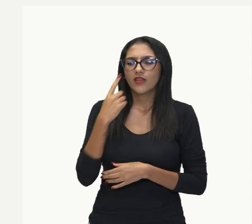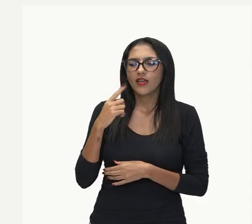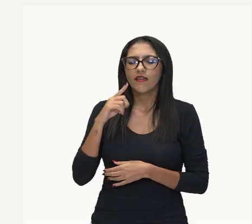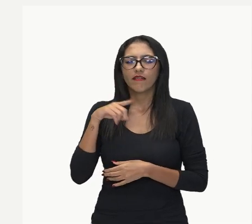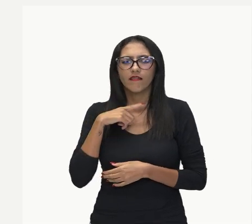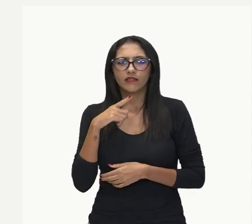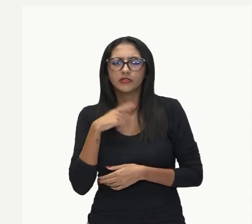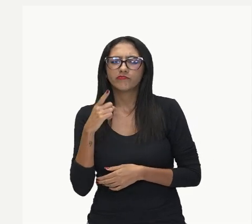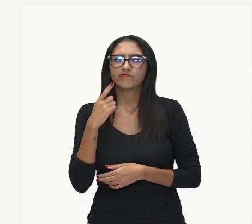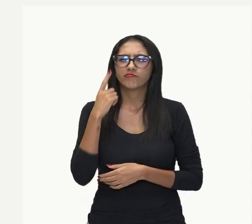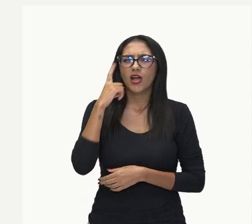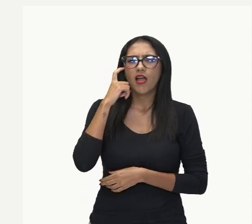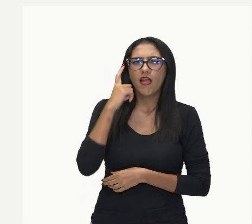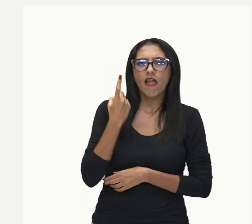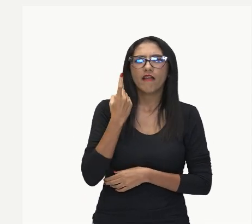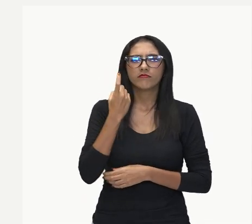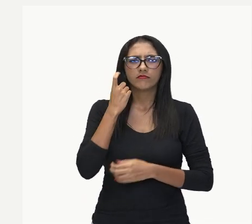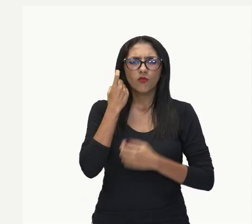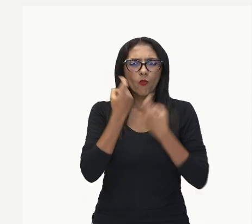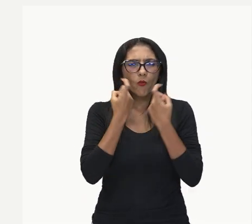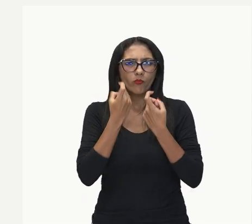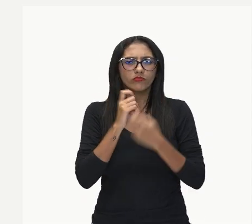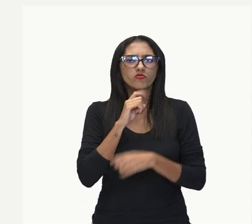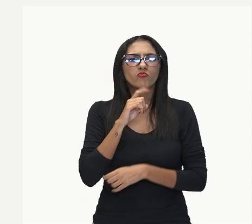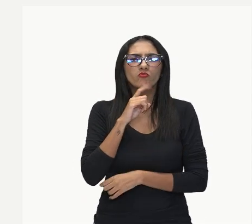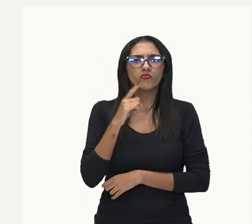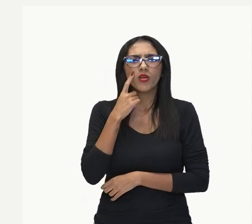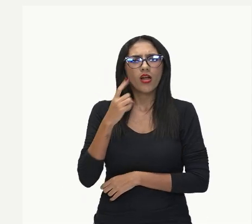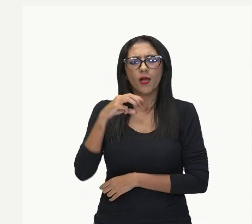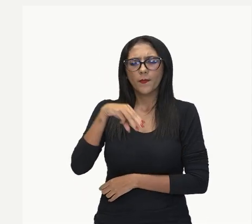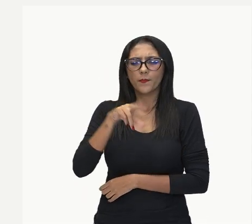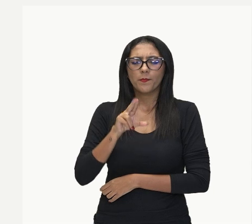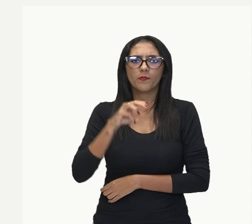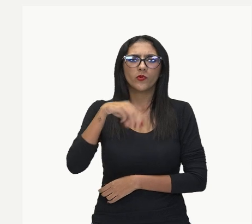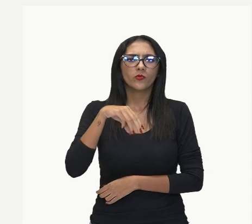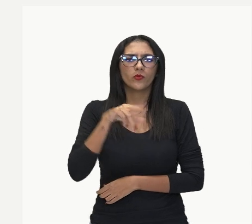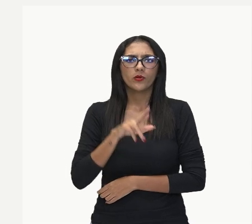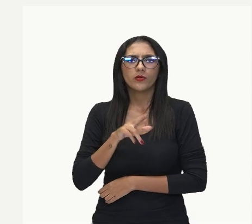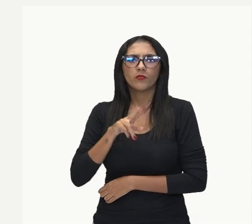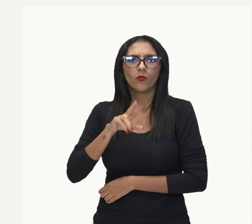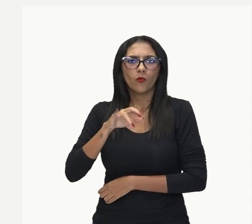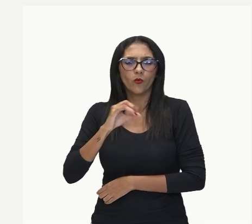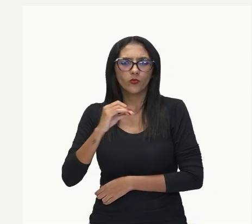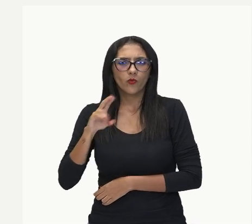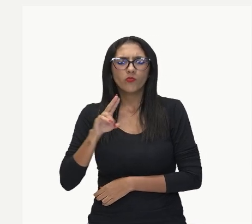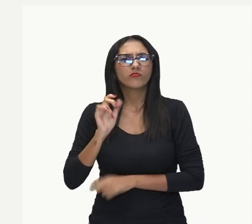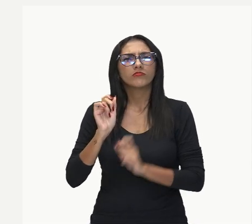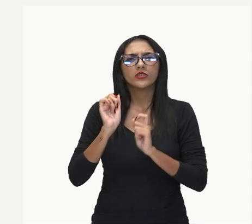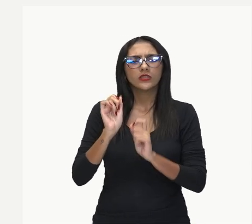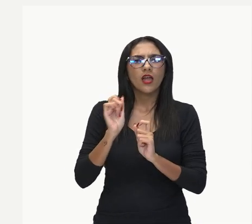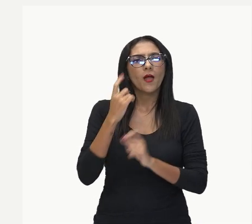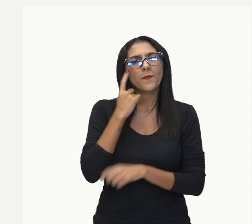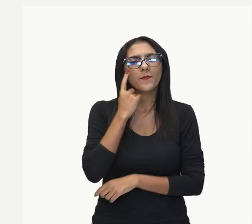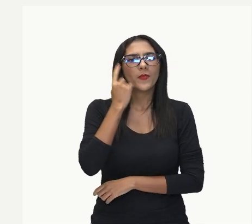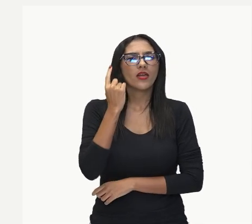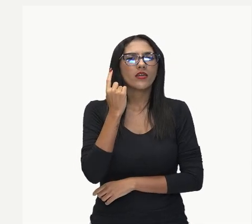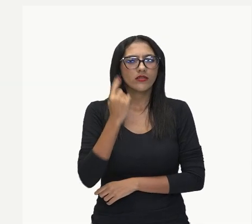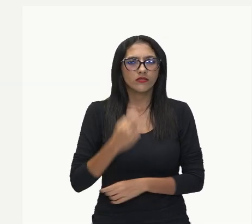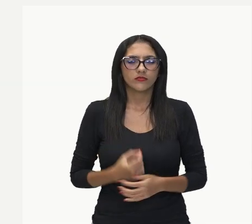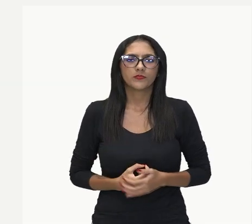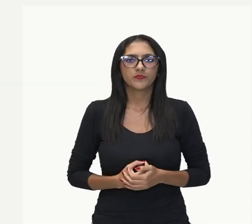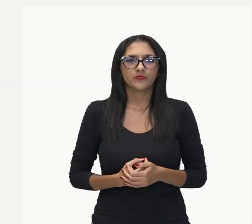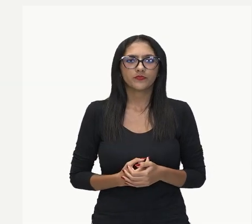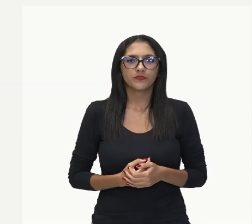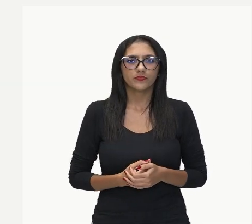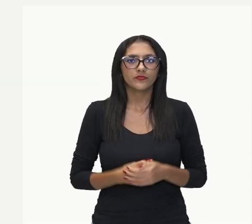e murmurou. Olha só, mais uma vez, murmurou. O que foi murmurado? Temos sempre essa ideia. E o discurso